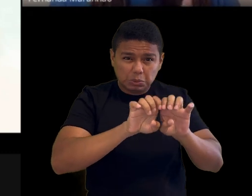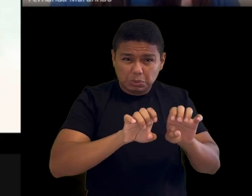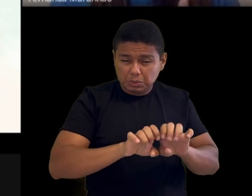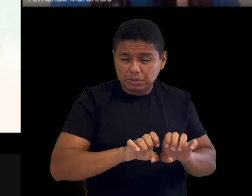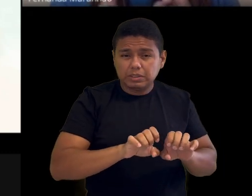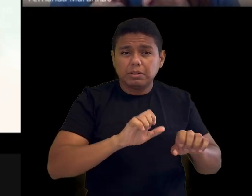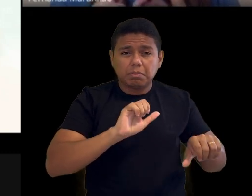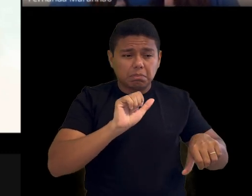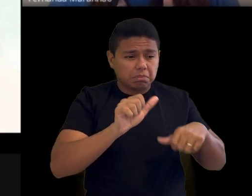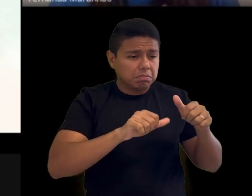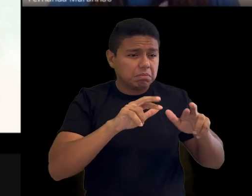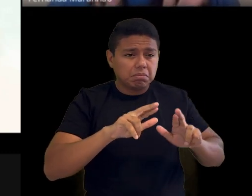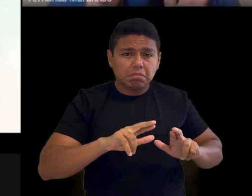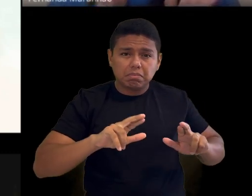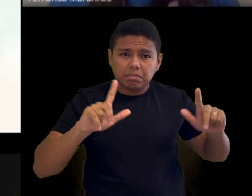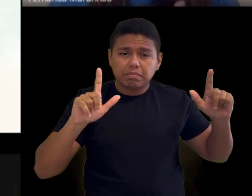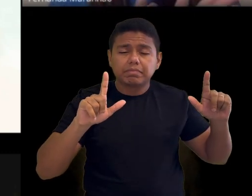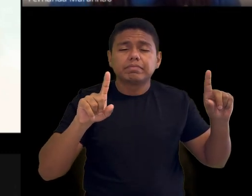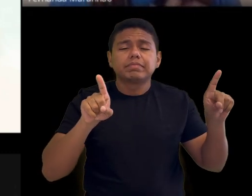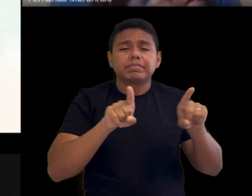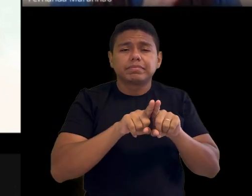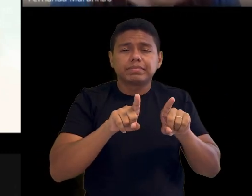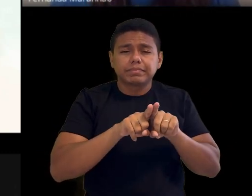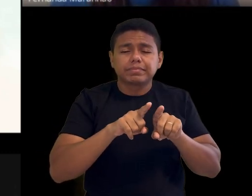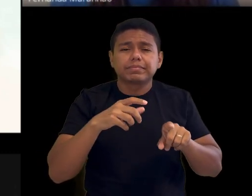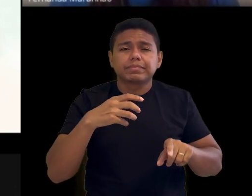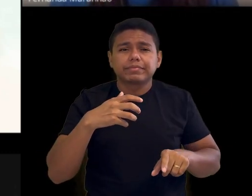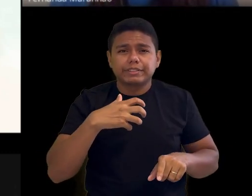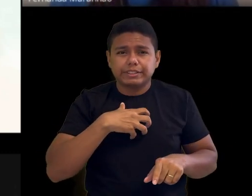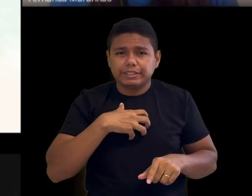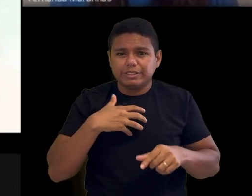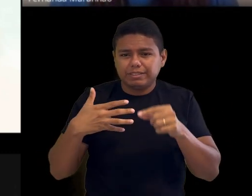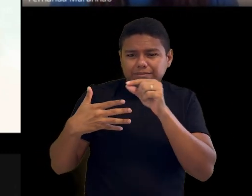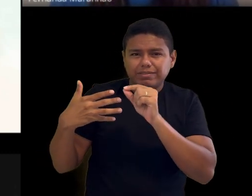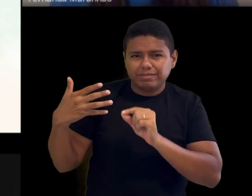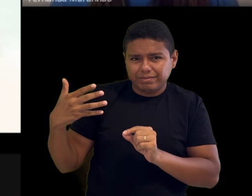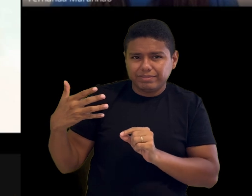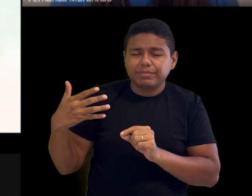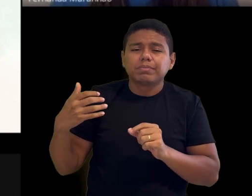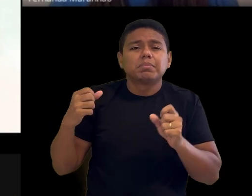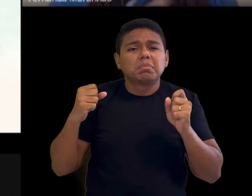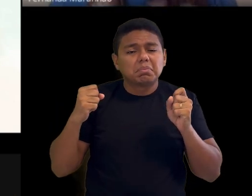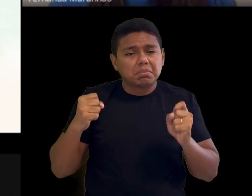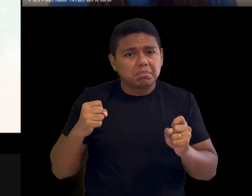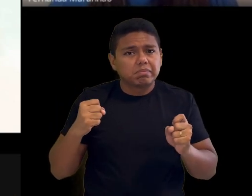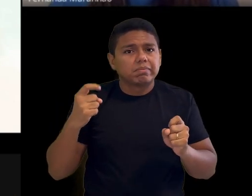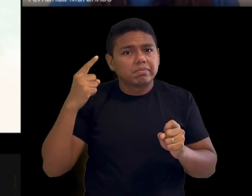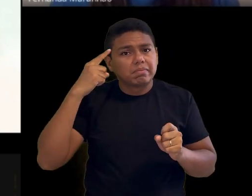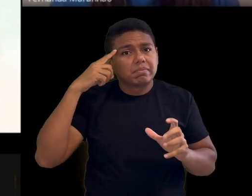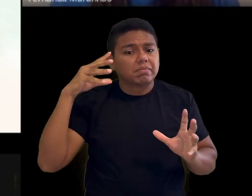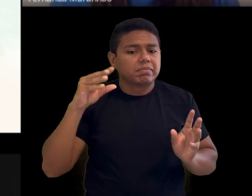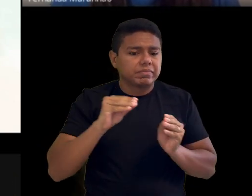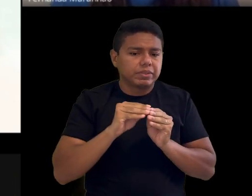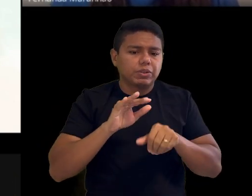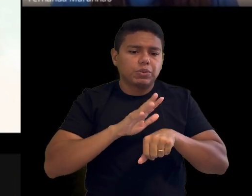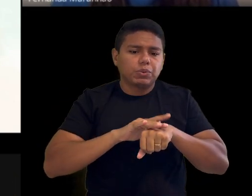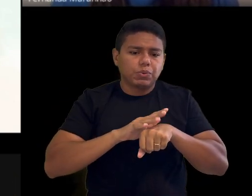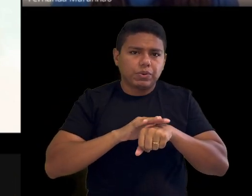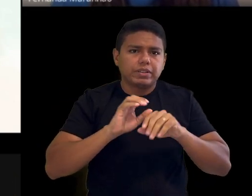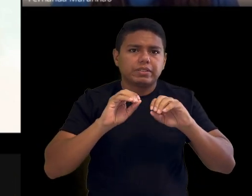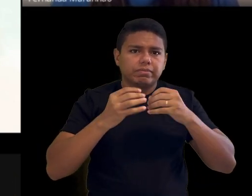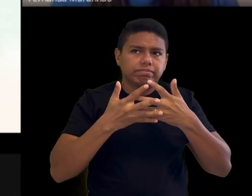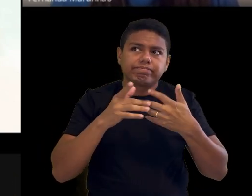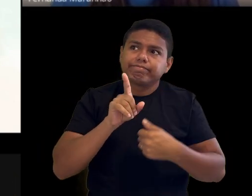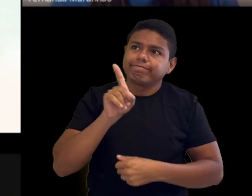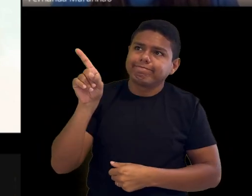esses outros sintomas, deve remeter à possibilidade da doença trofoblástica gestacional. Existem também os sintomas atípicos que devem